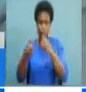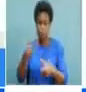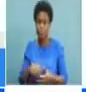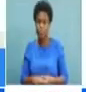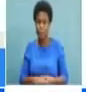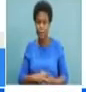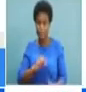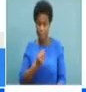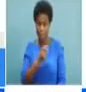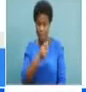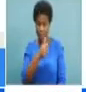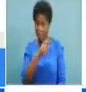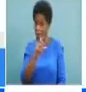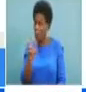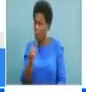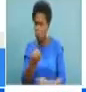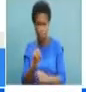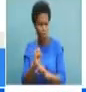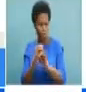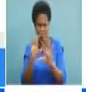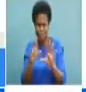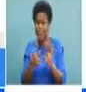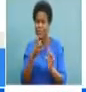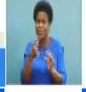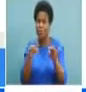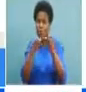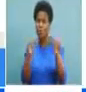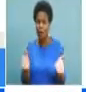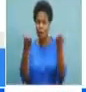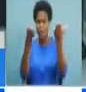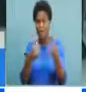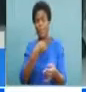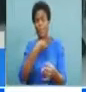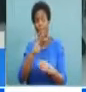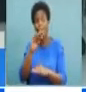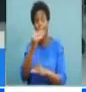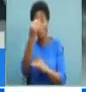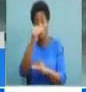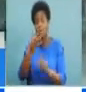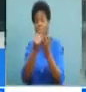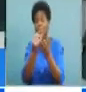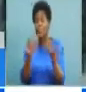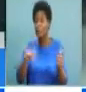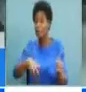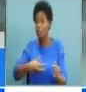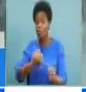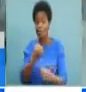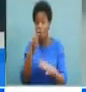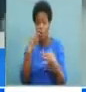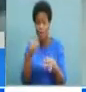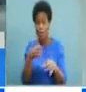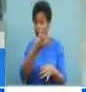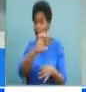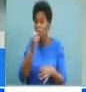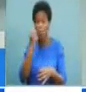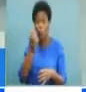Para Abrão Vicente, nunca foi óbvio a classificação da morna a património imaterial da humanidade e não é natural num